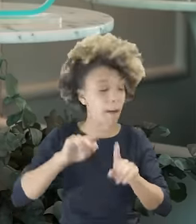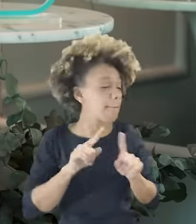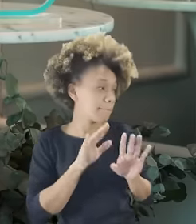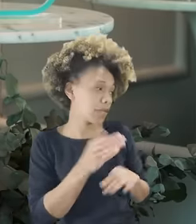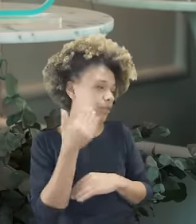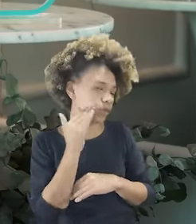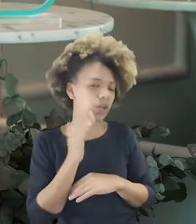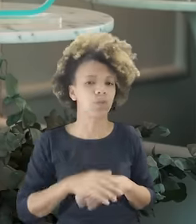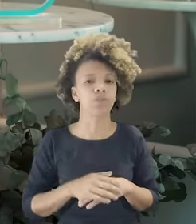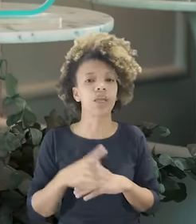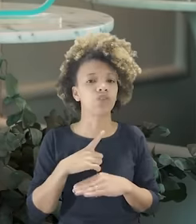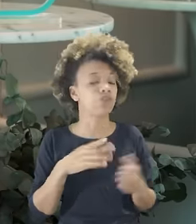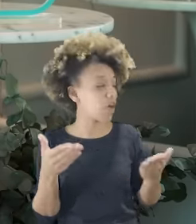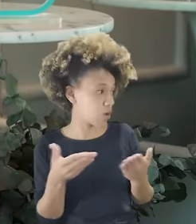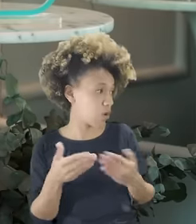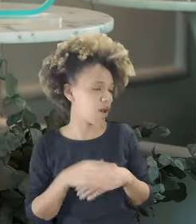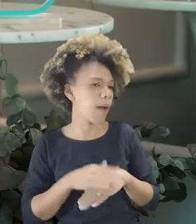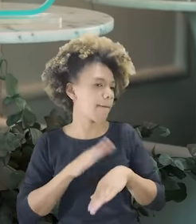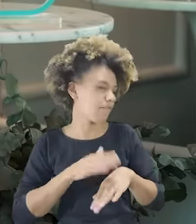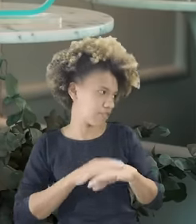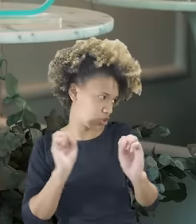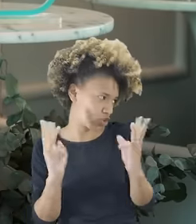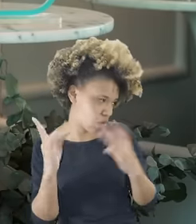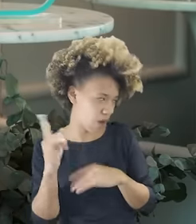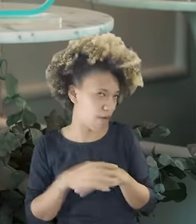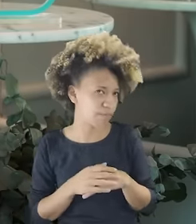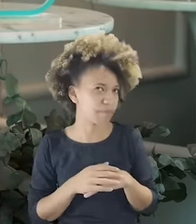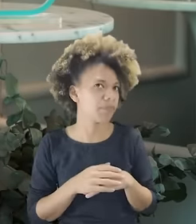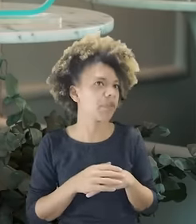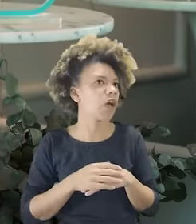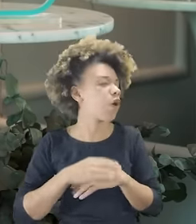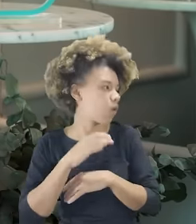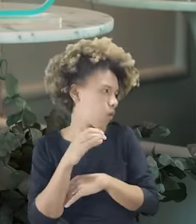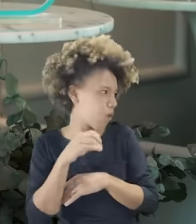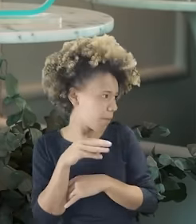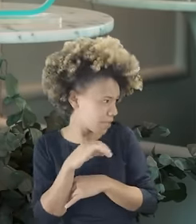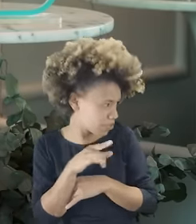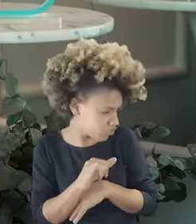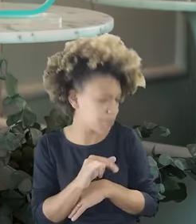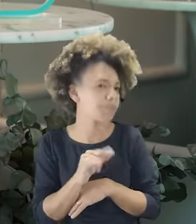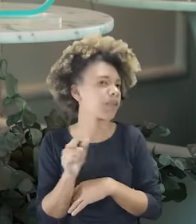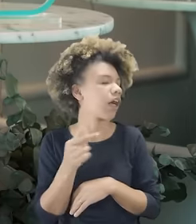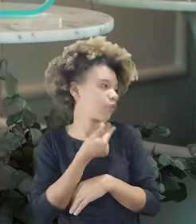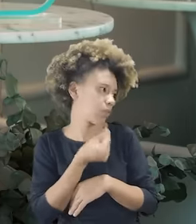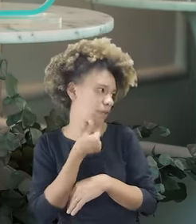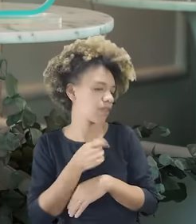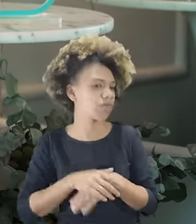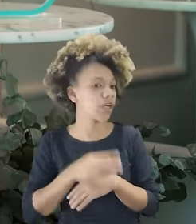mas eu vou falar um negócio eu tive agora recente lá para fazer show lá no pó come de né do dos meninos lá